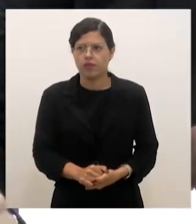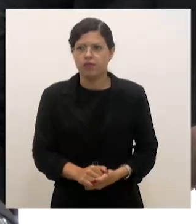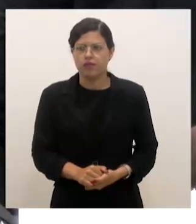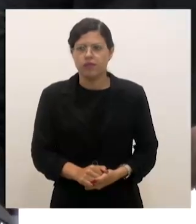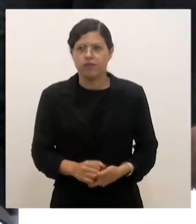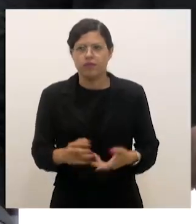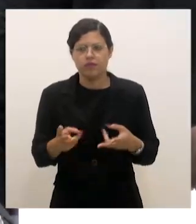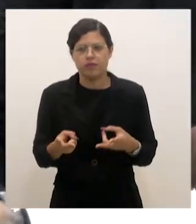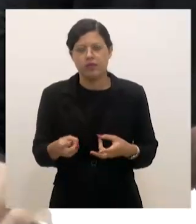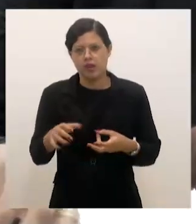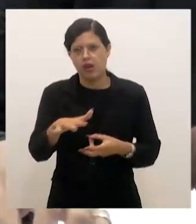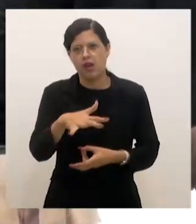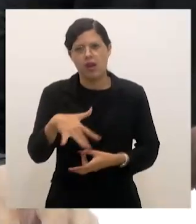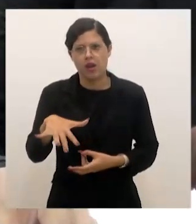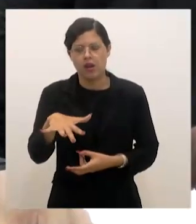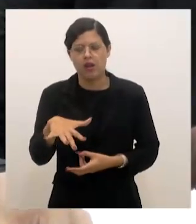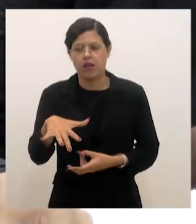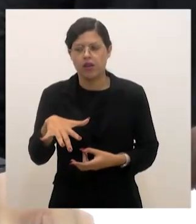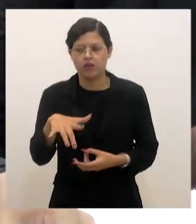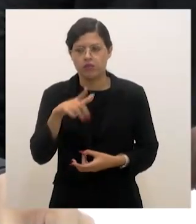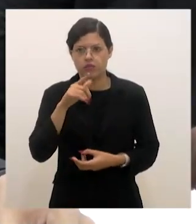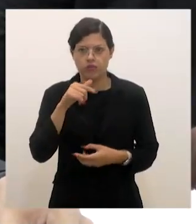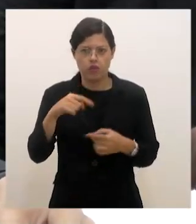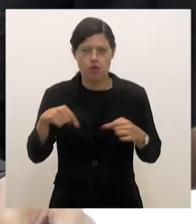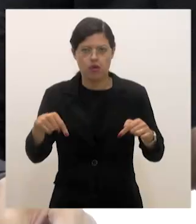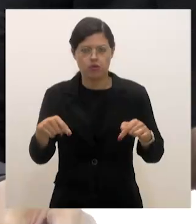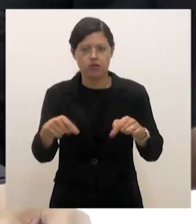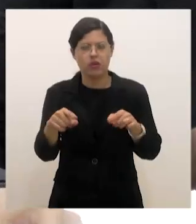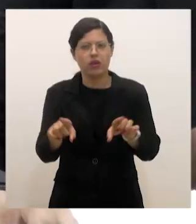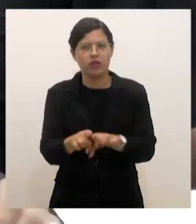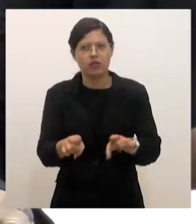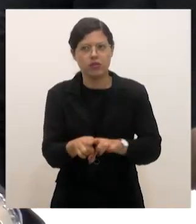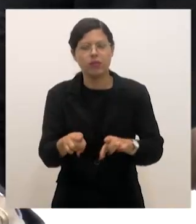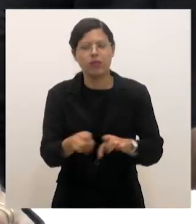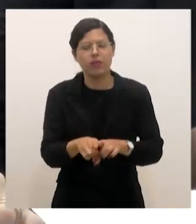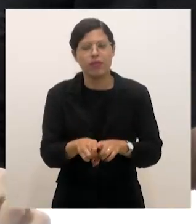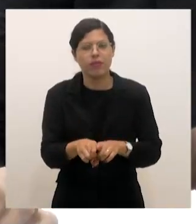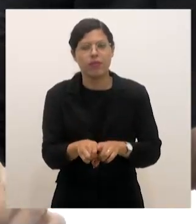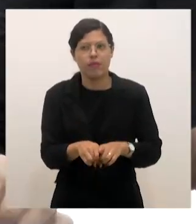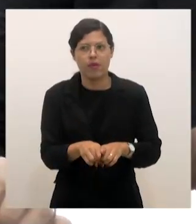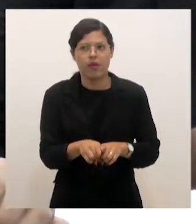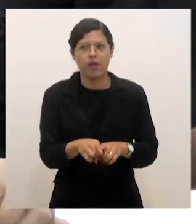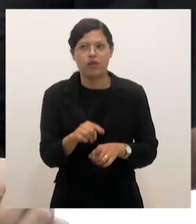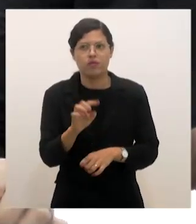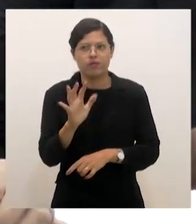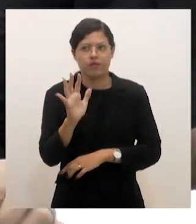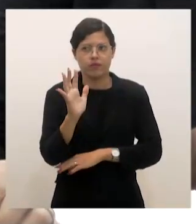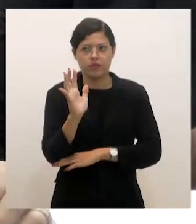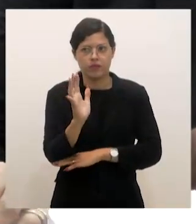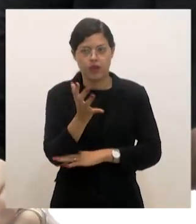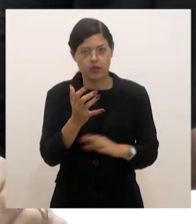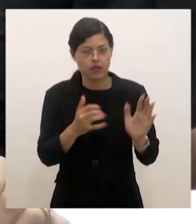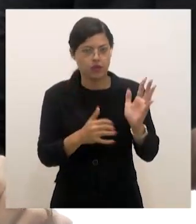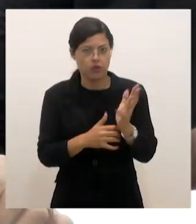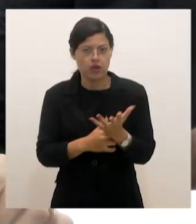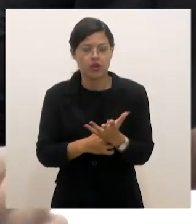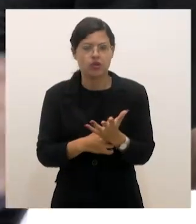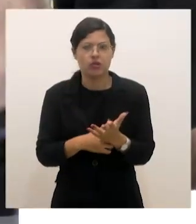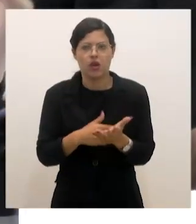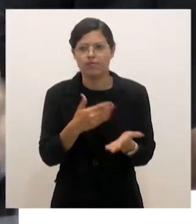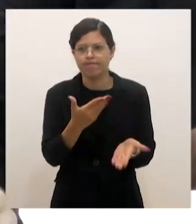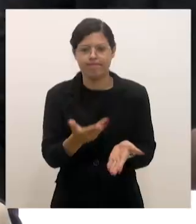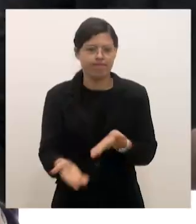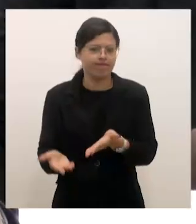área lagunar e também a sua flora indo por água abaixo, sem ter nenhum tipo de proteção.